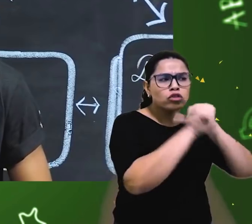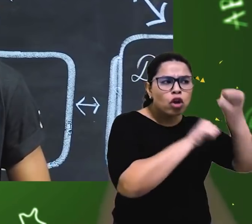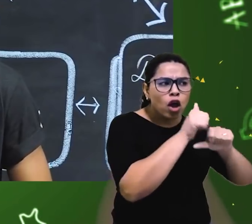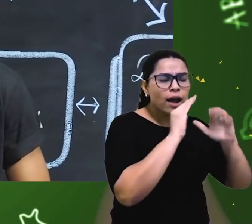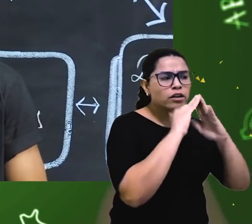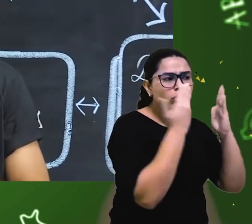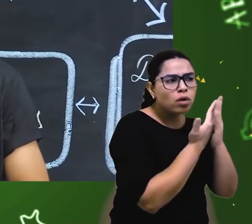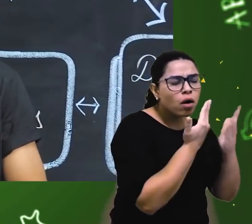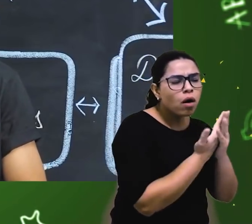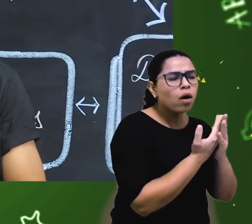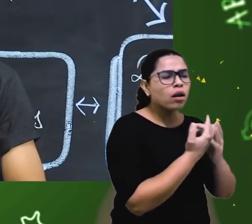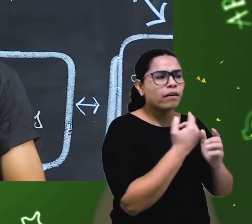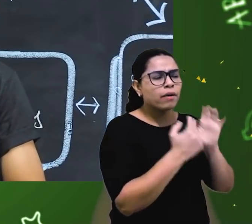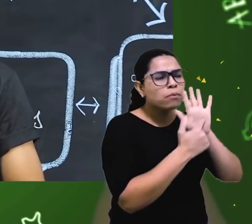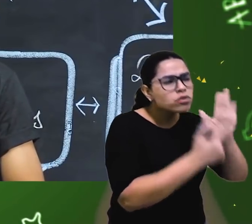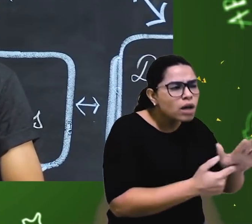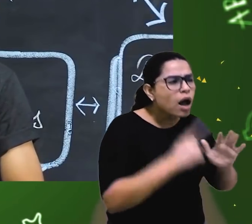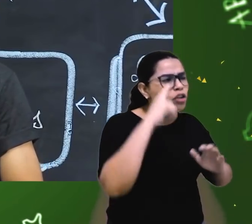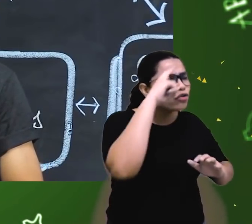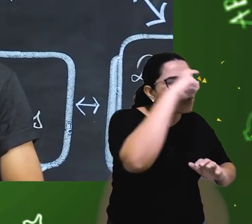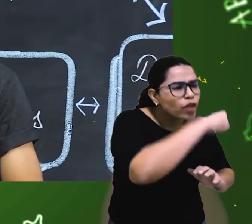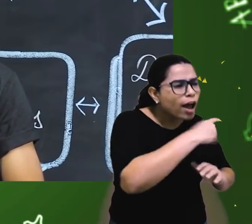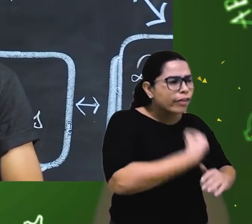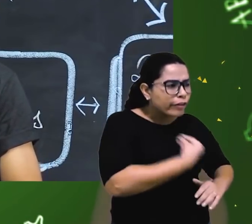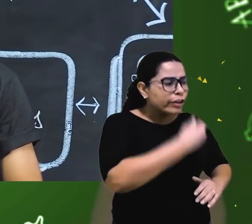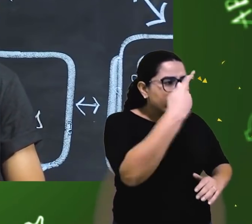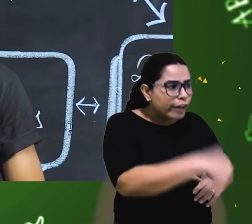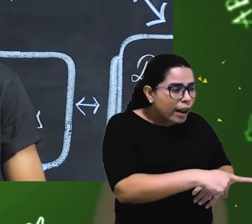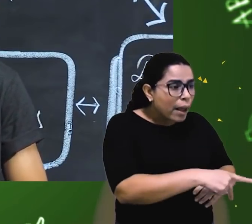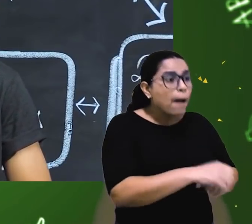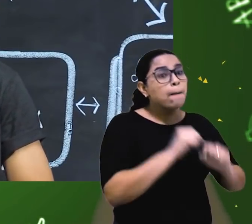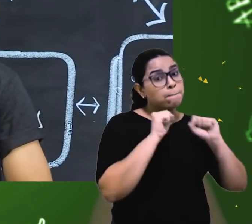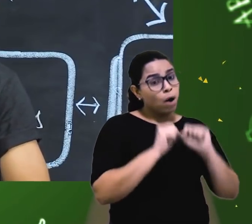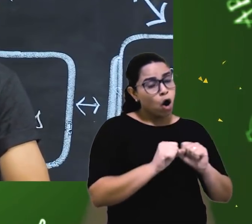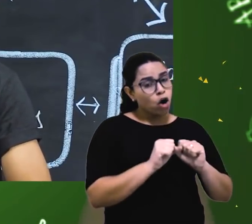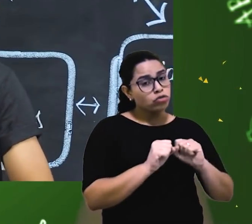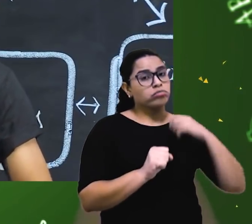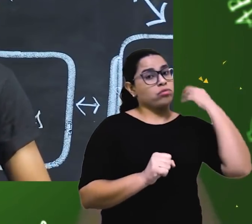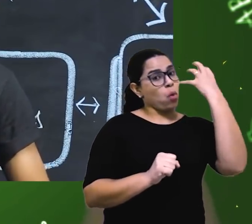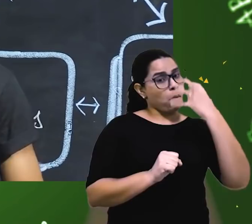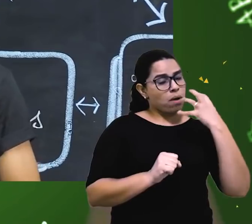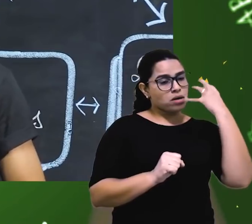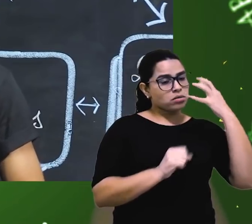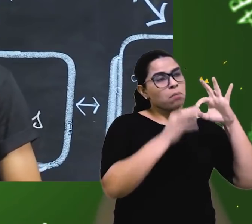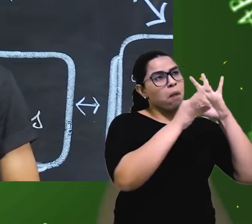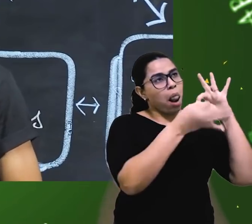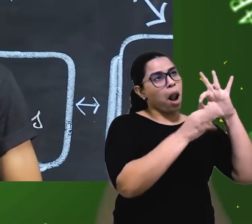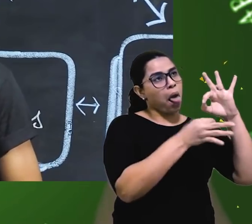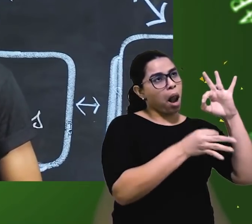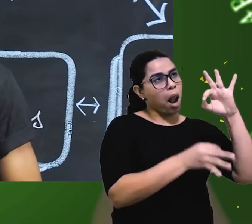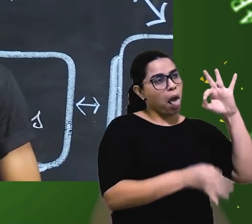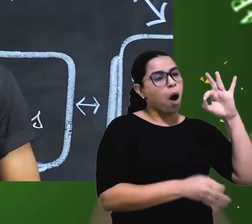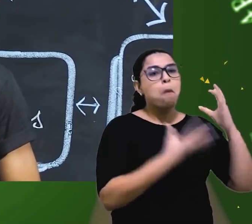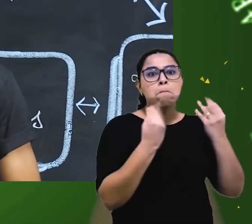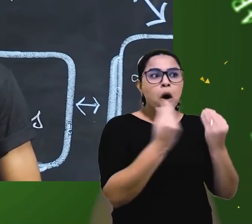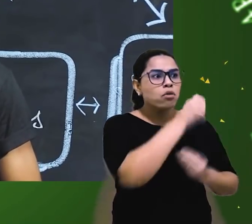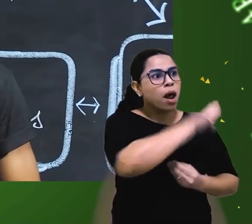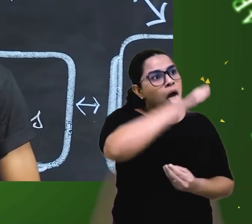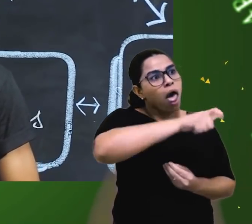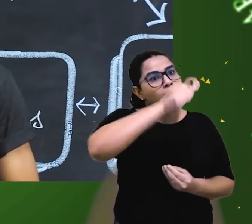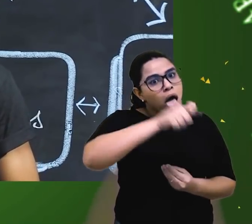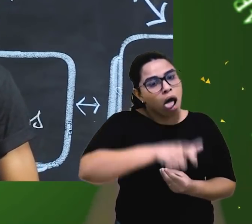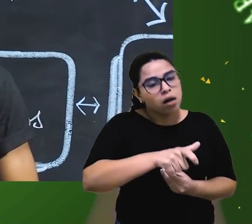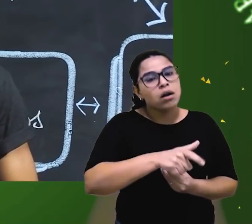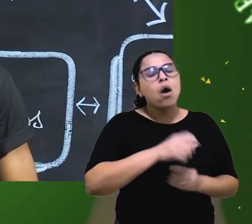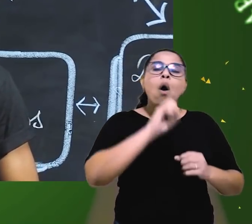ela conseguir se firmar. Essa é uma história que pode render um romance, ela pode ser uma história gigantesca com vários personagens, ou render um conto, ser